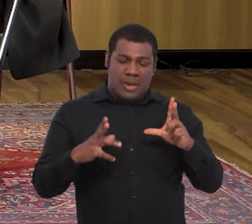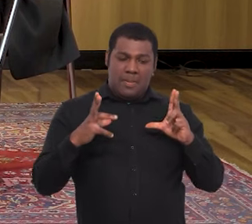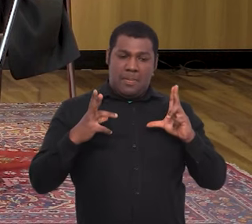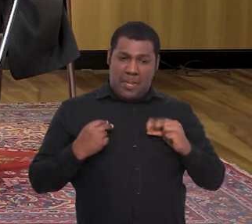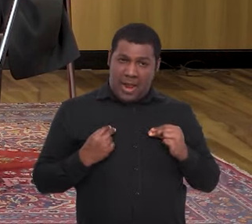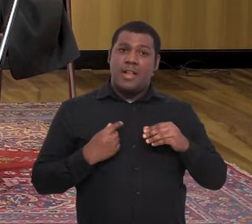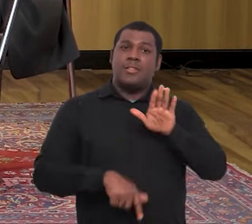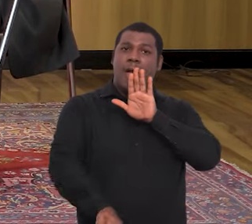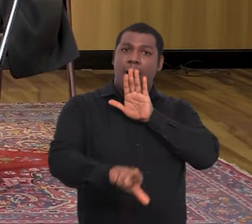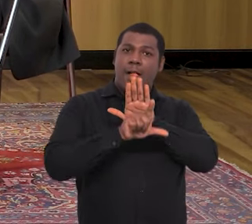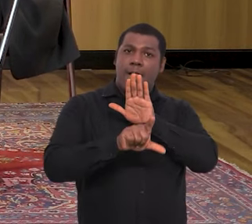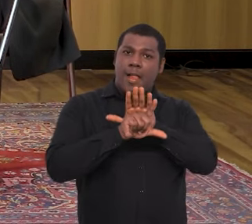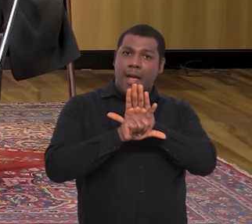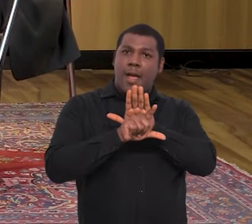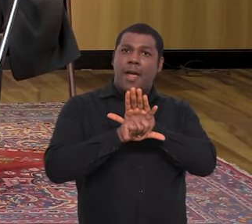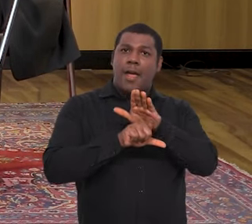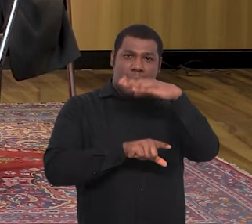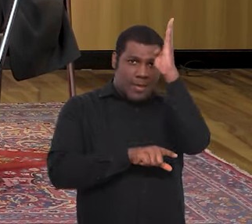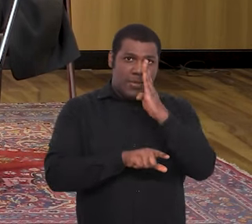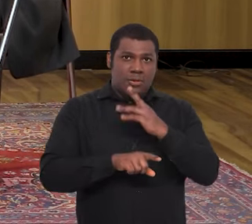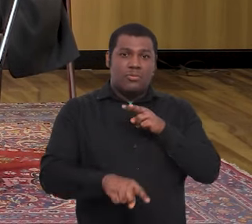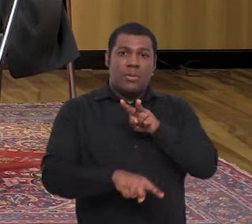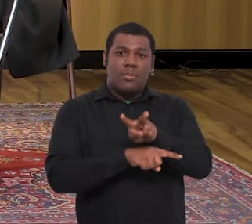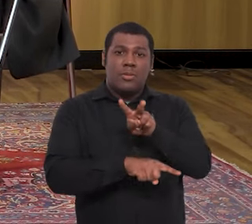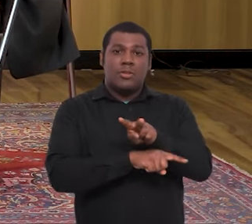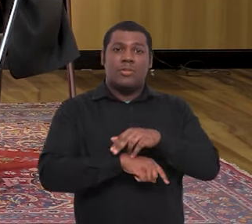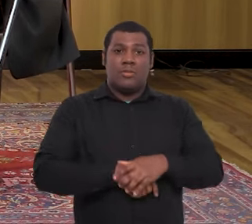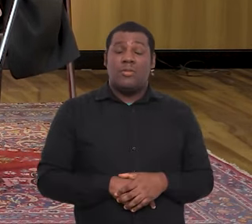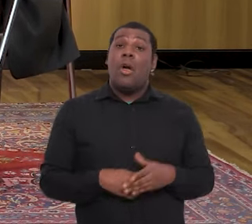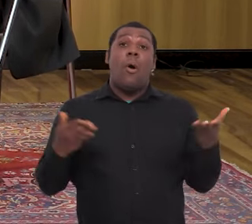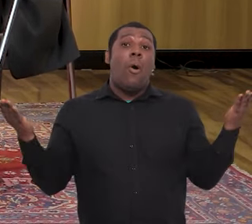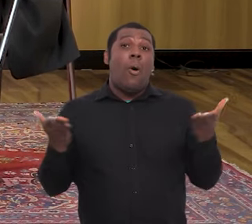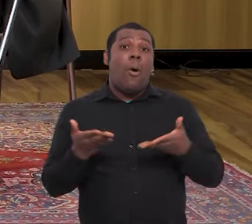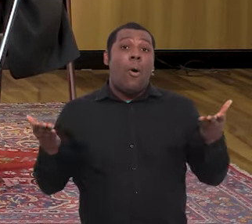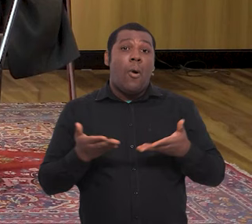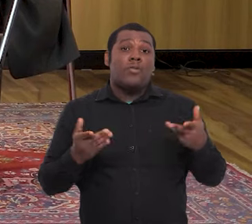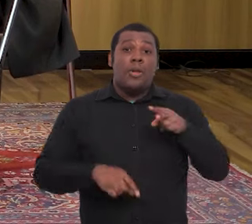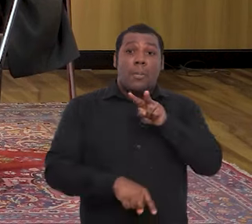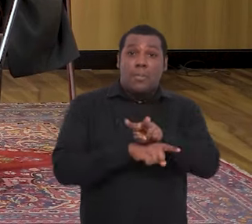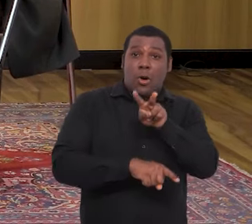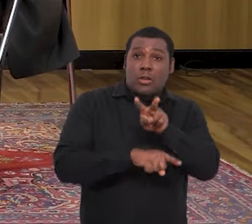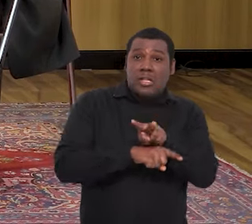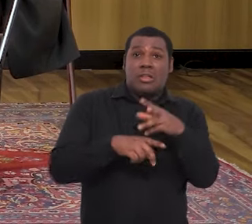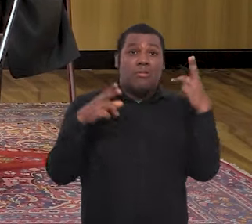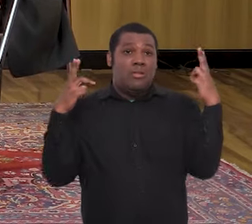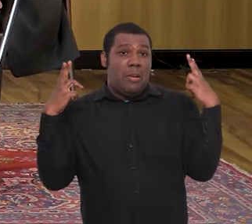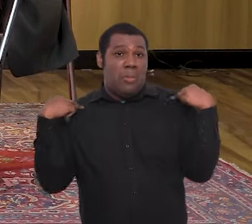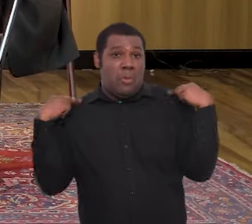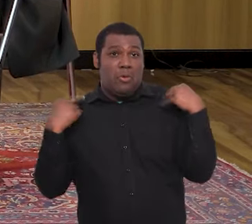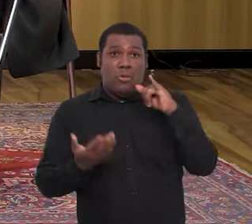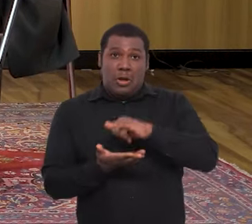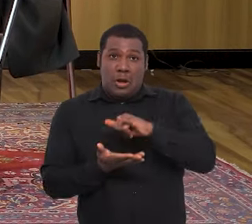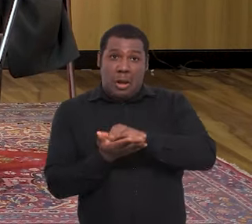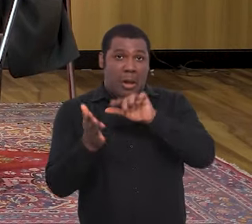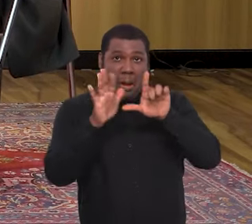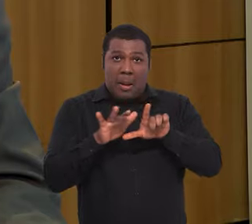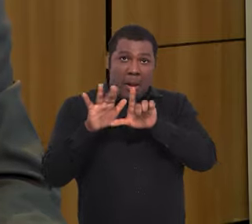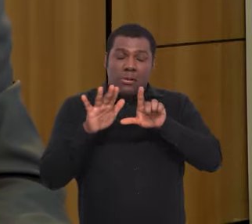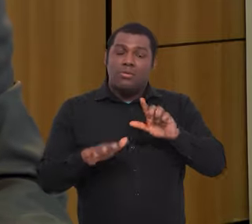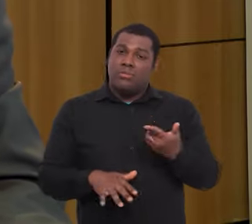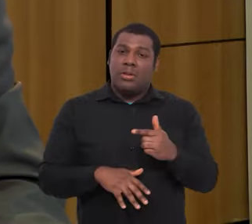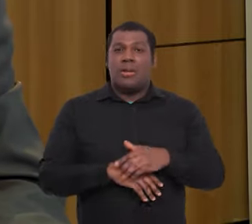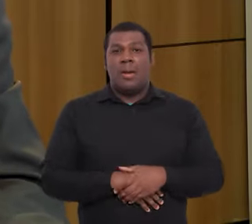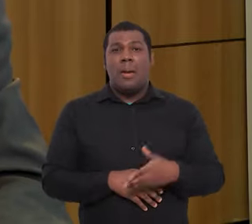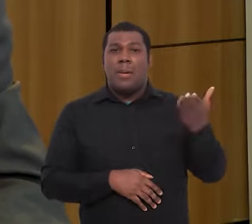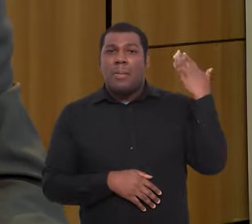protegido pela lei do nosso país Hoje você tá totalmente protegidos como é o caso desse rapaz que